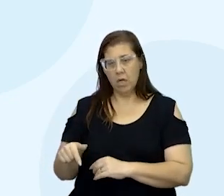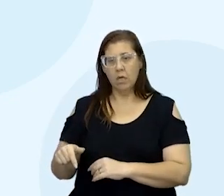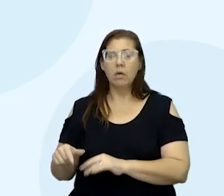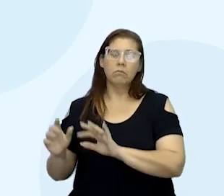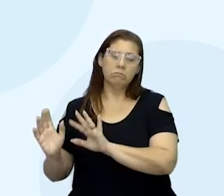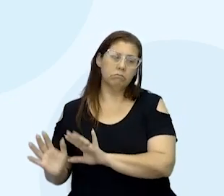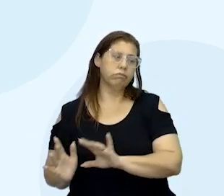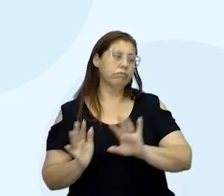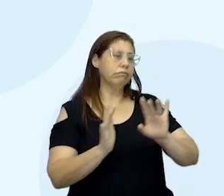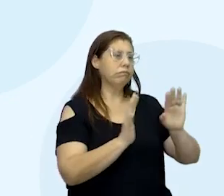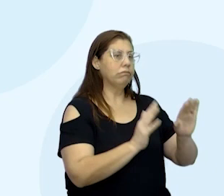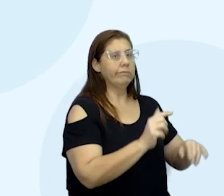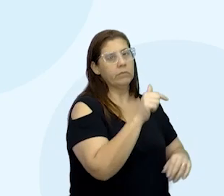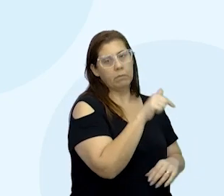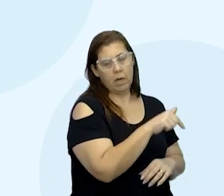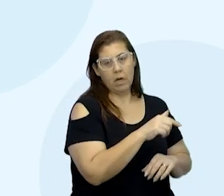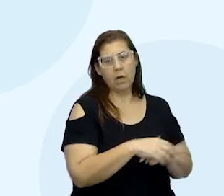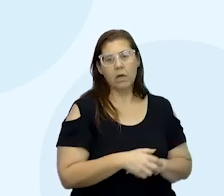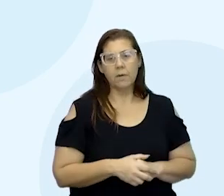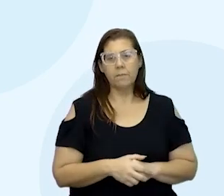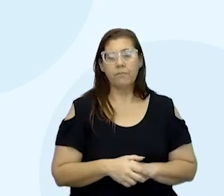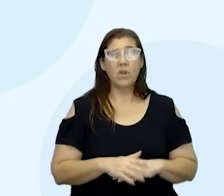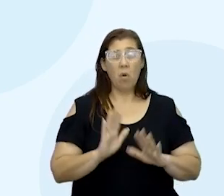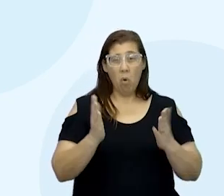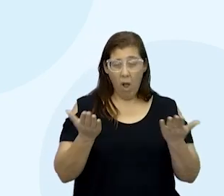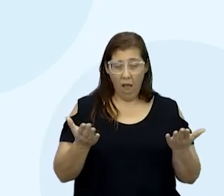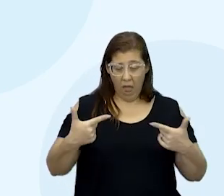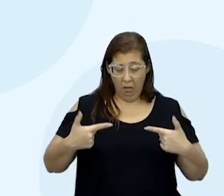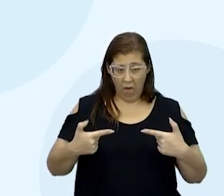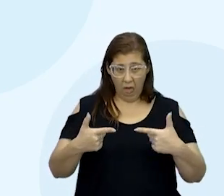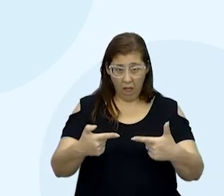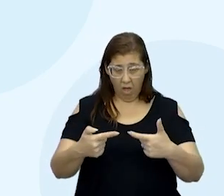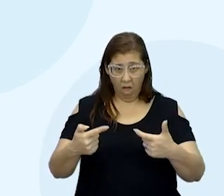no morro. Com o fim da Guerra de Canudos, em